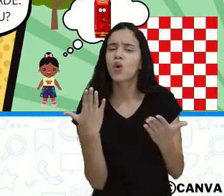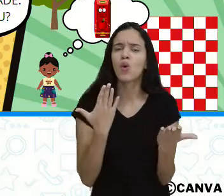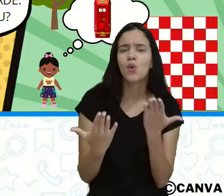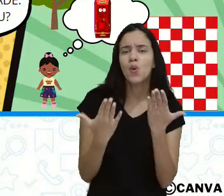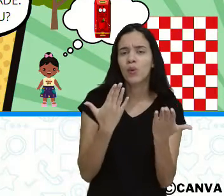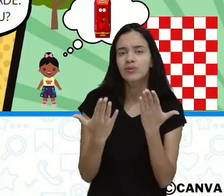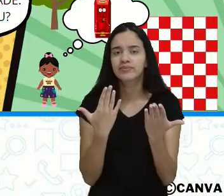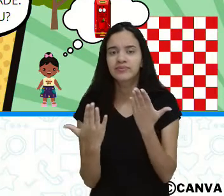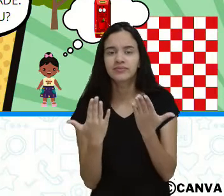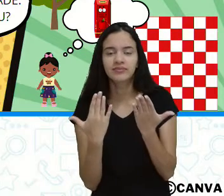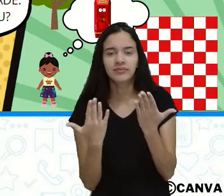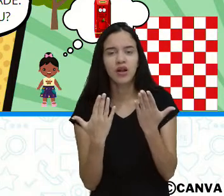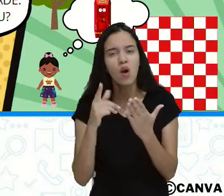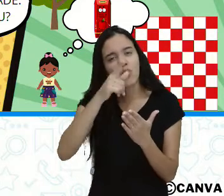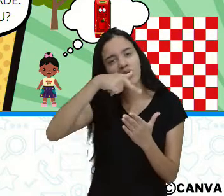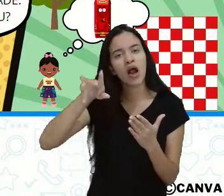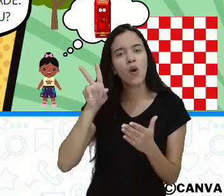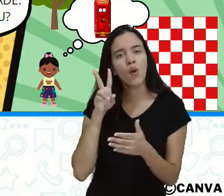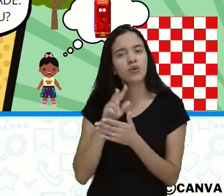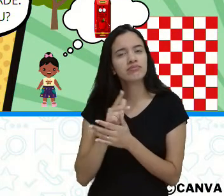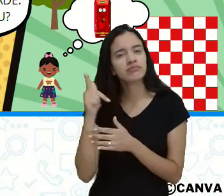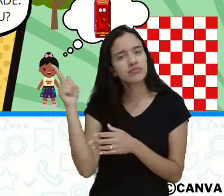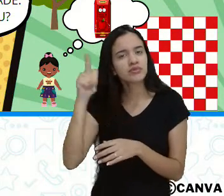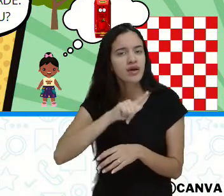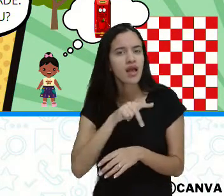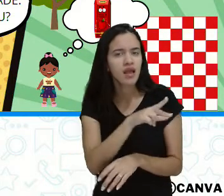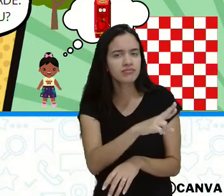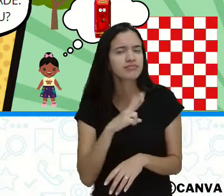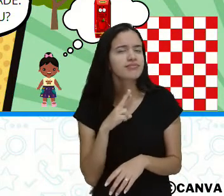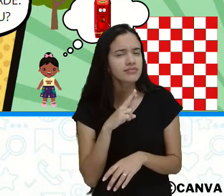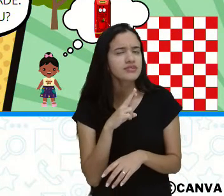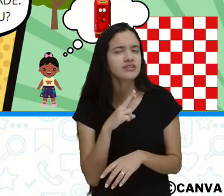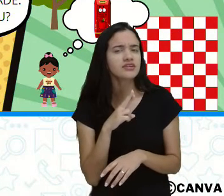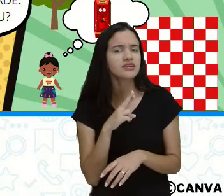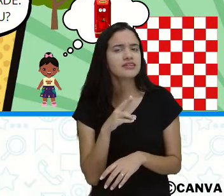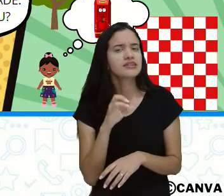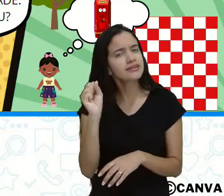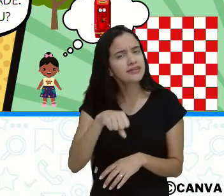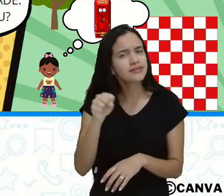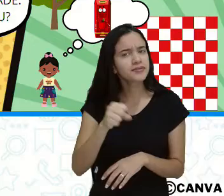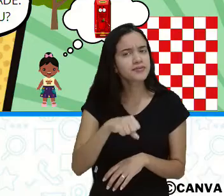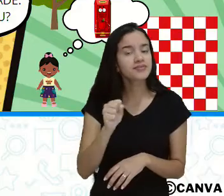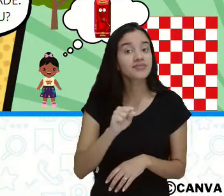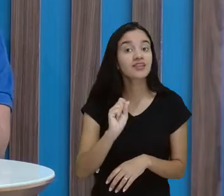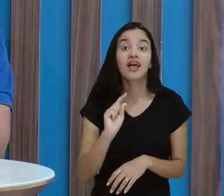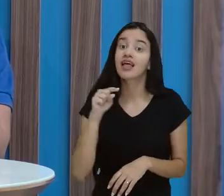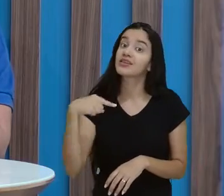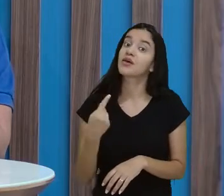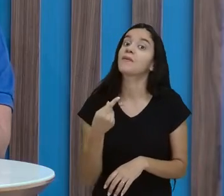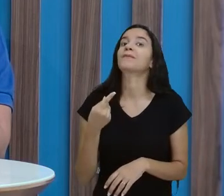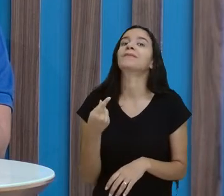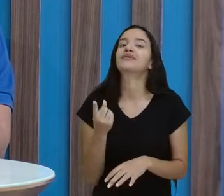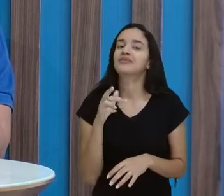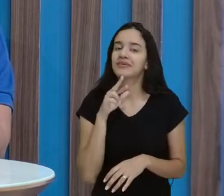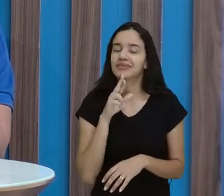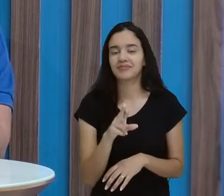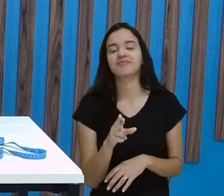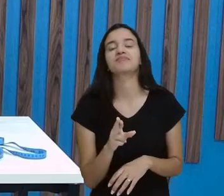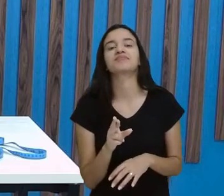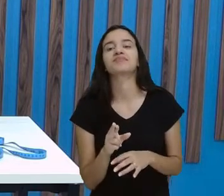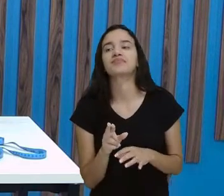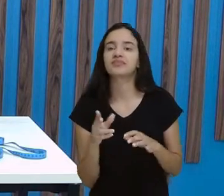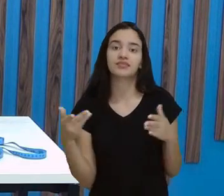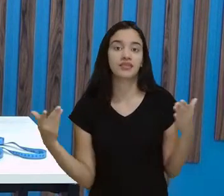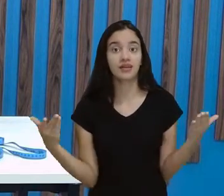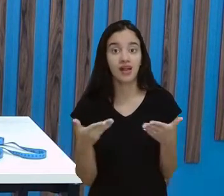comparando aí. Vocês conseguem me responder? Será que sim? Daqui a pouco eu vou chegar na resposta.